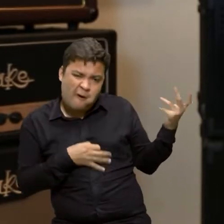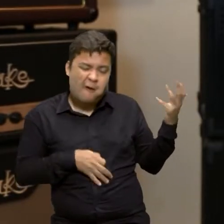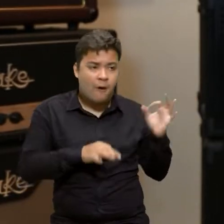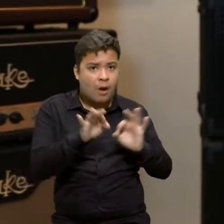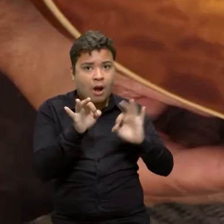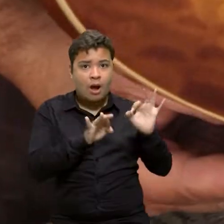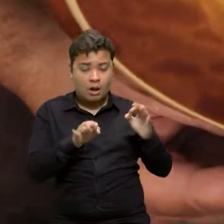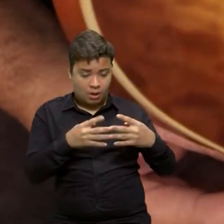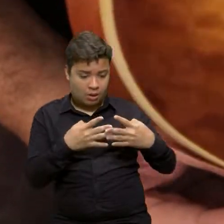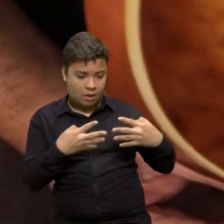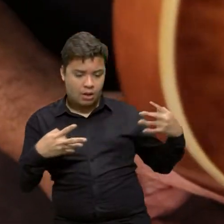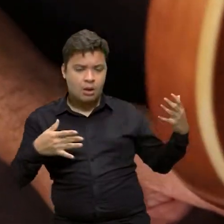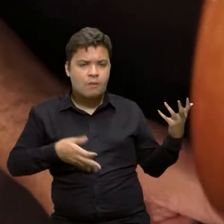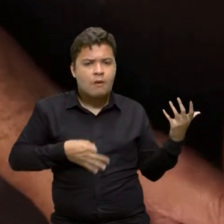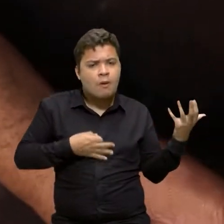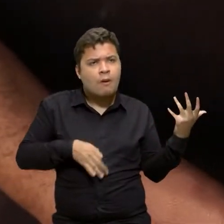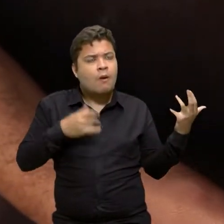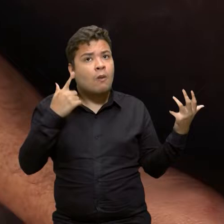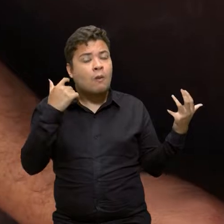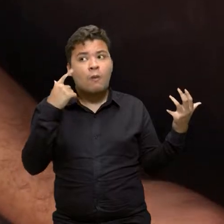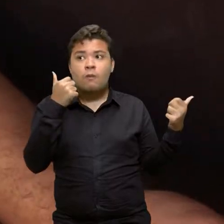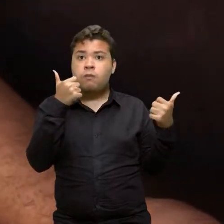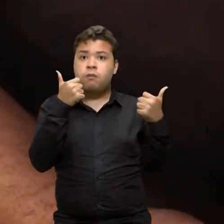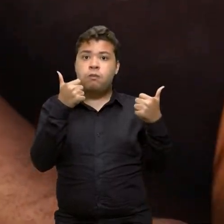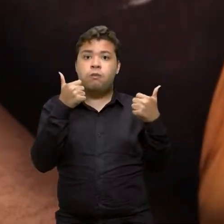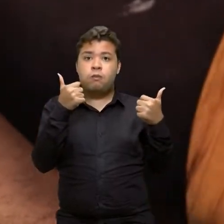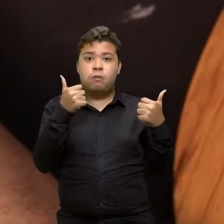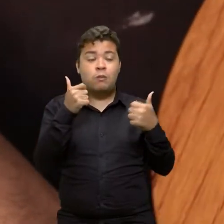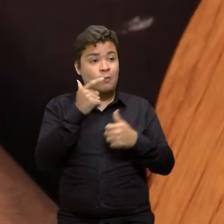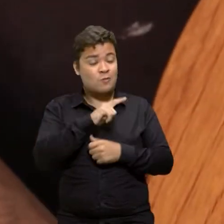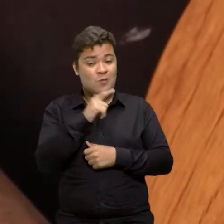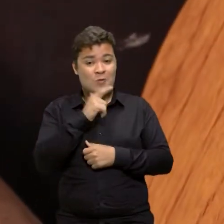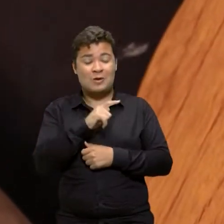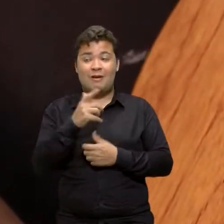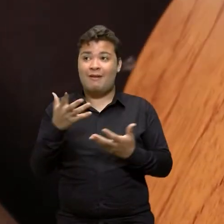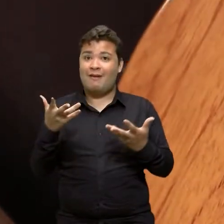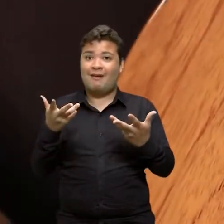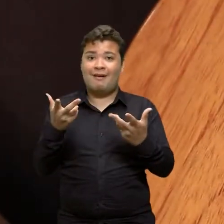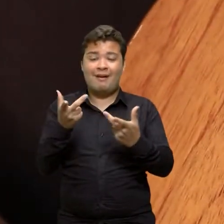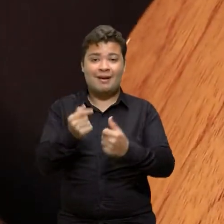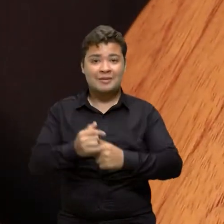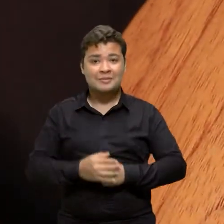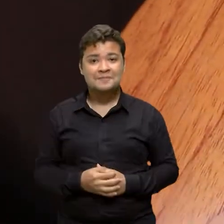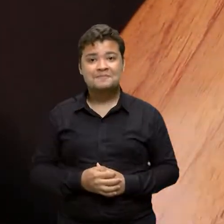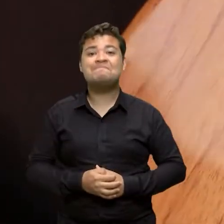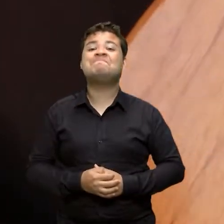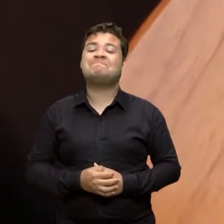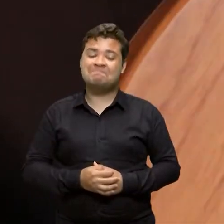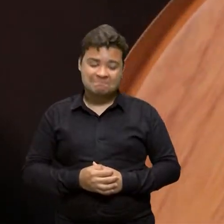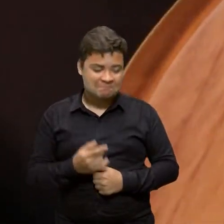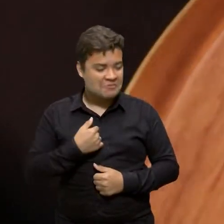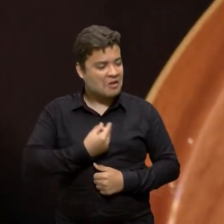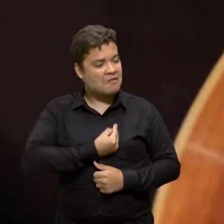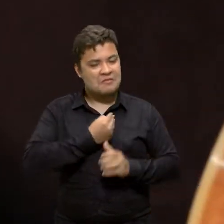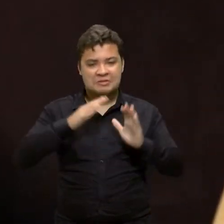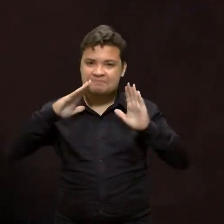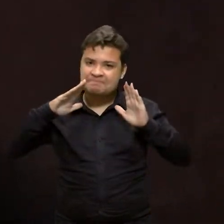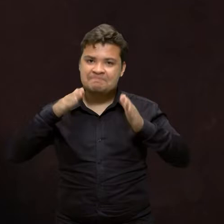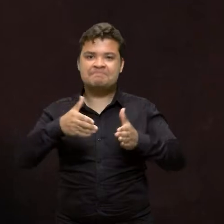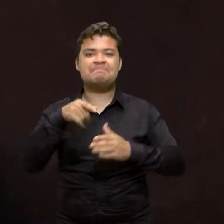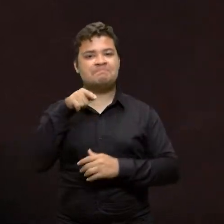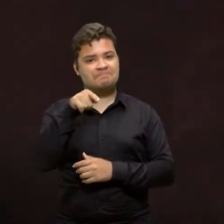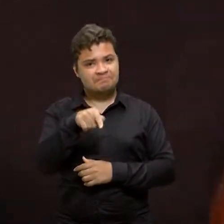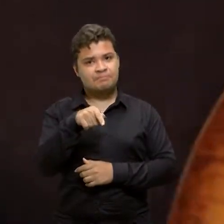tocou. Eu falei, cara, isso aqui foi maravilhoso. E a partir dali, eu dediquei a minha vida inteira,